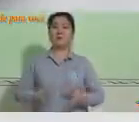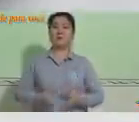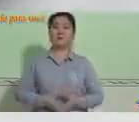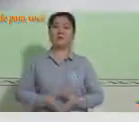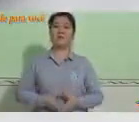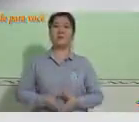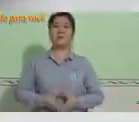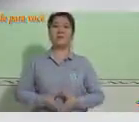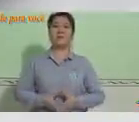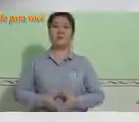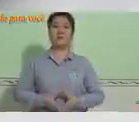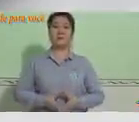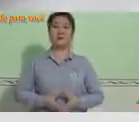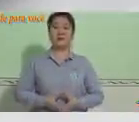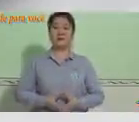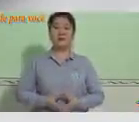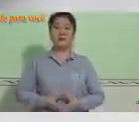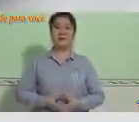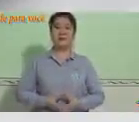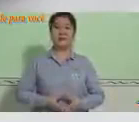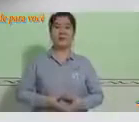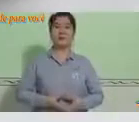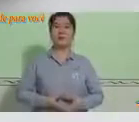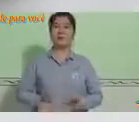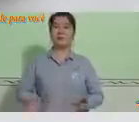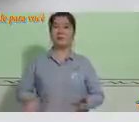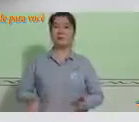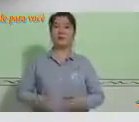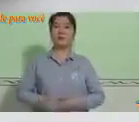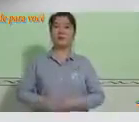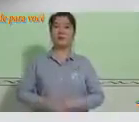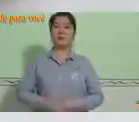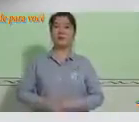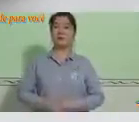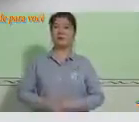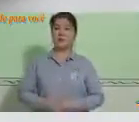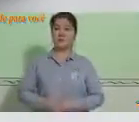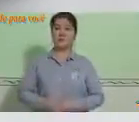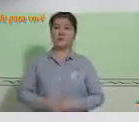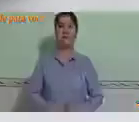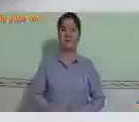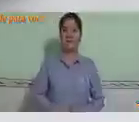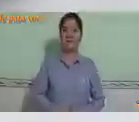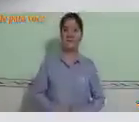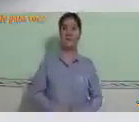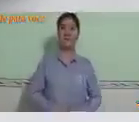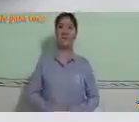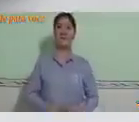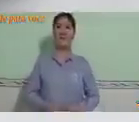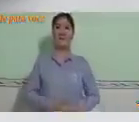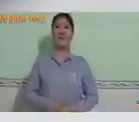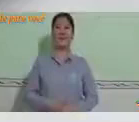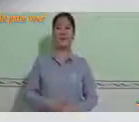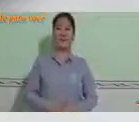podem ser usados tratamentos como 2. Pomada com corticoide 2. pontos: combater a coceira, vírgula, hidratar e